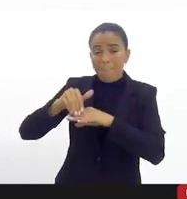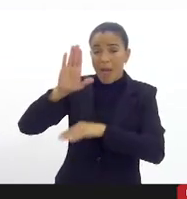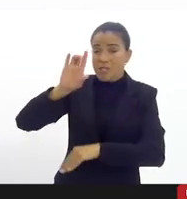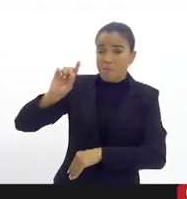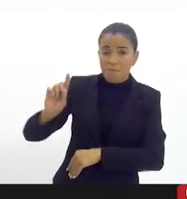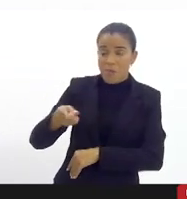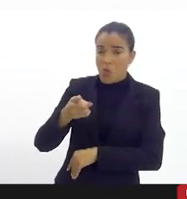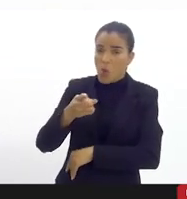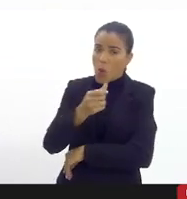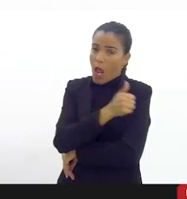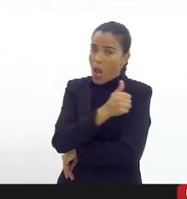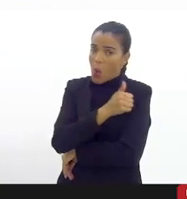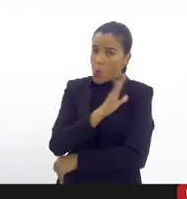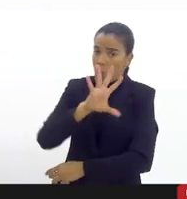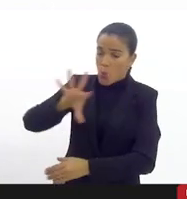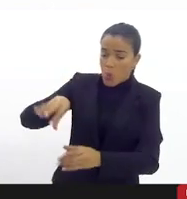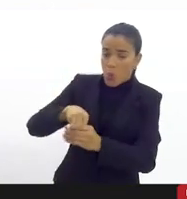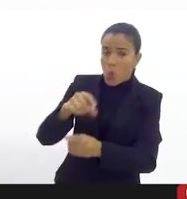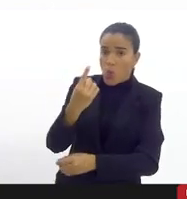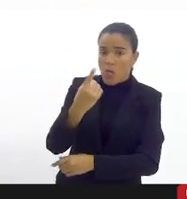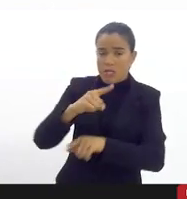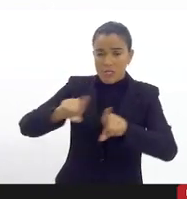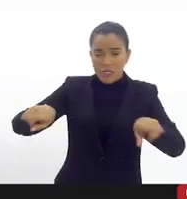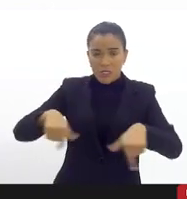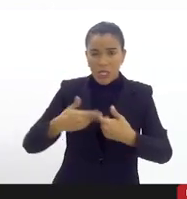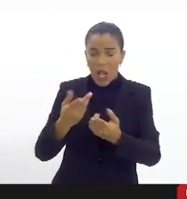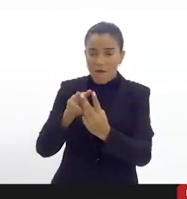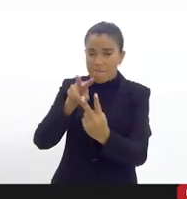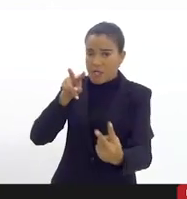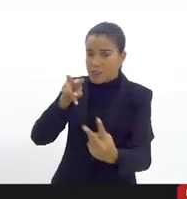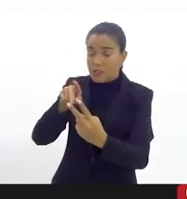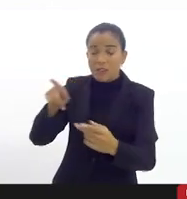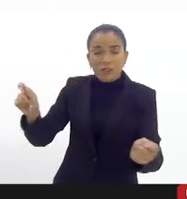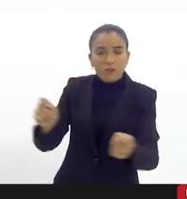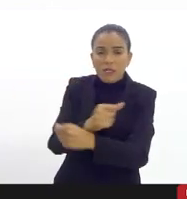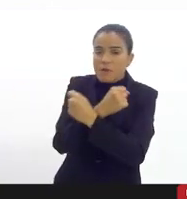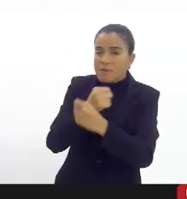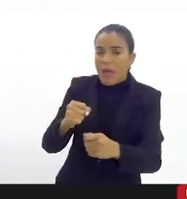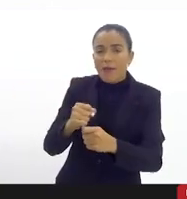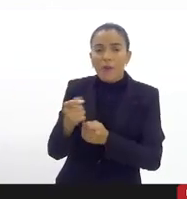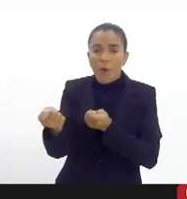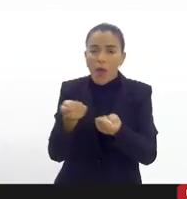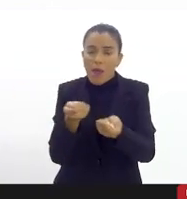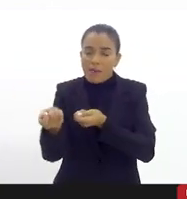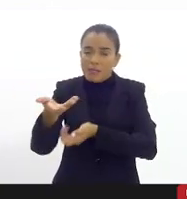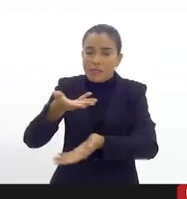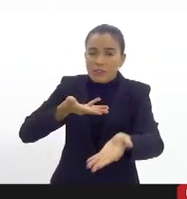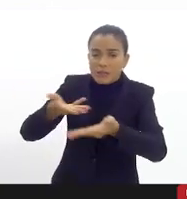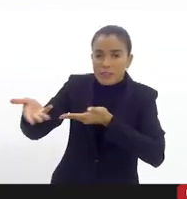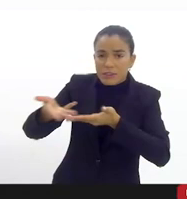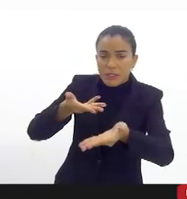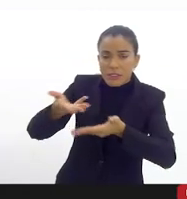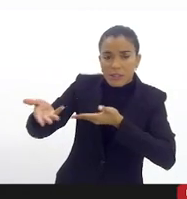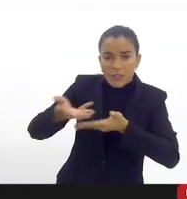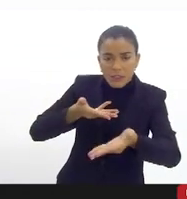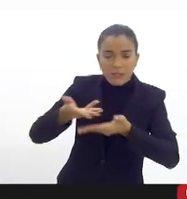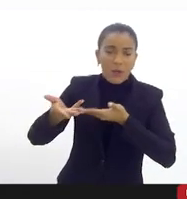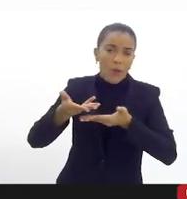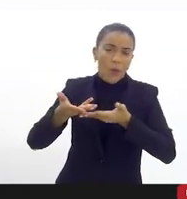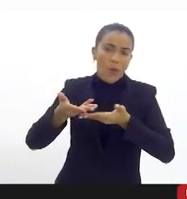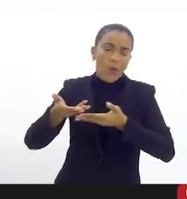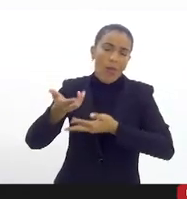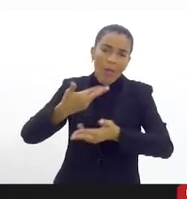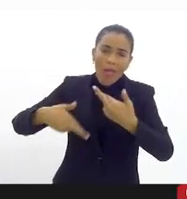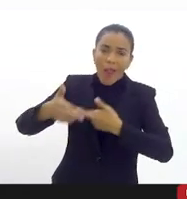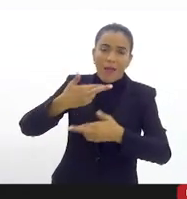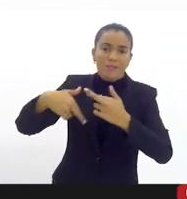estudantes por Professor o que é um absurdo né isso impede a possibilidade de uma mediação qualquer relação